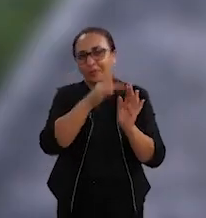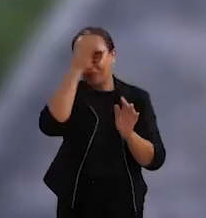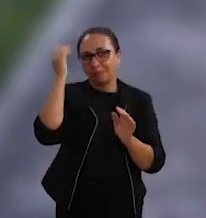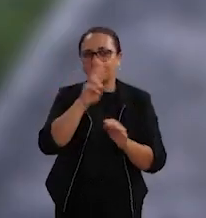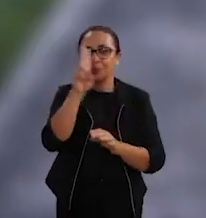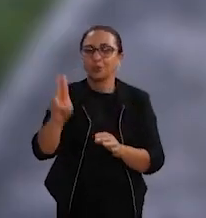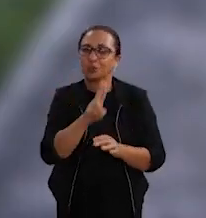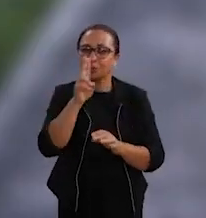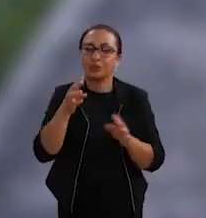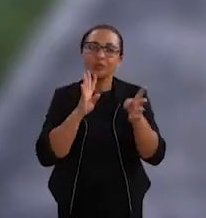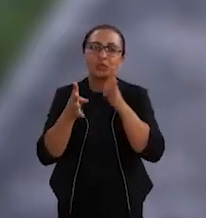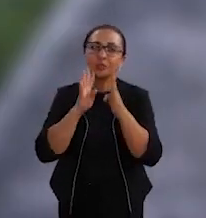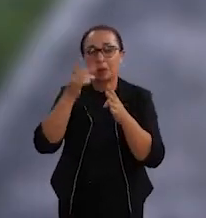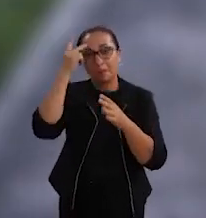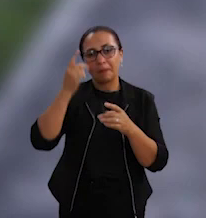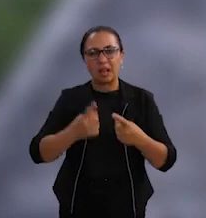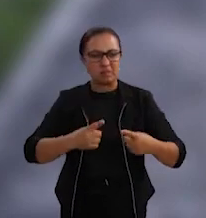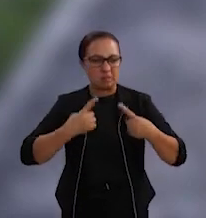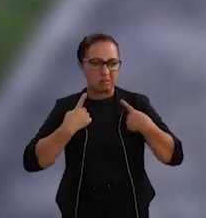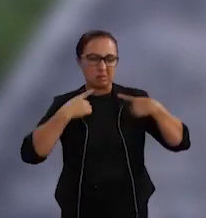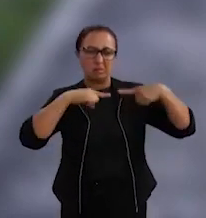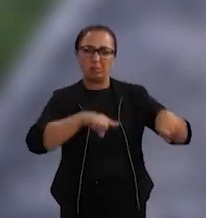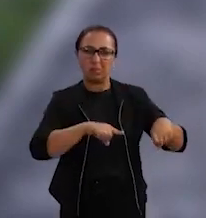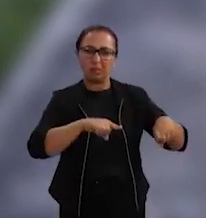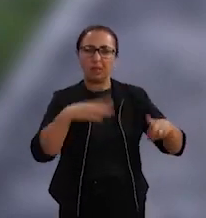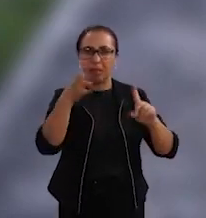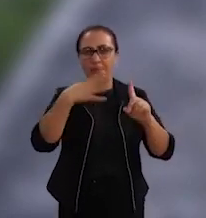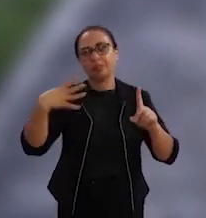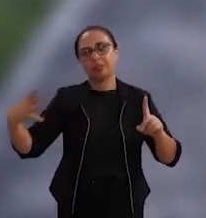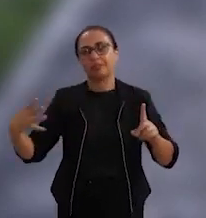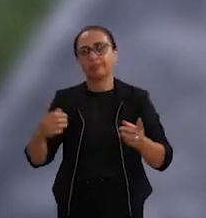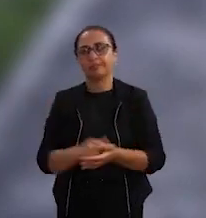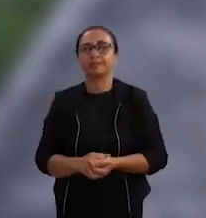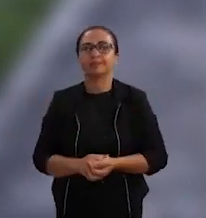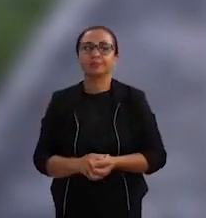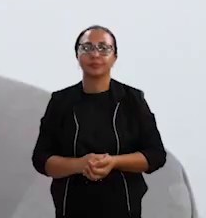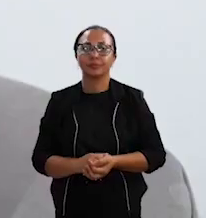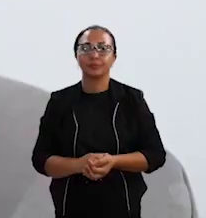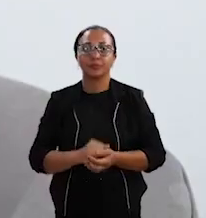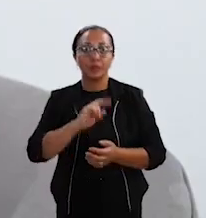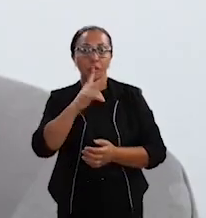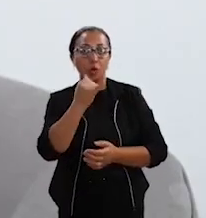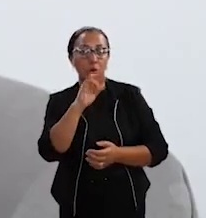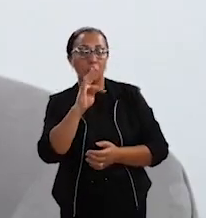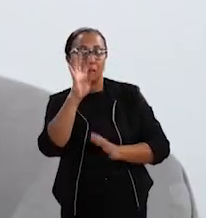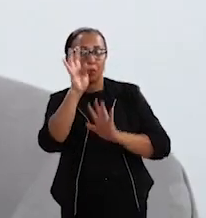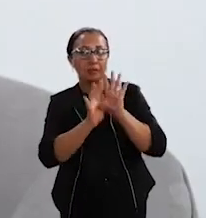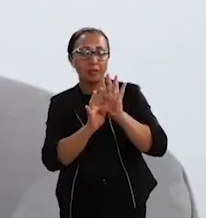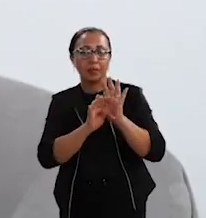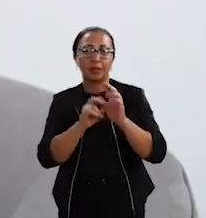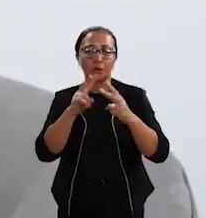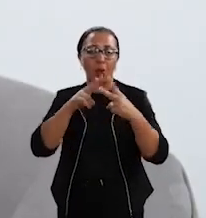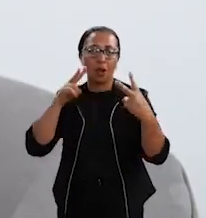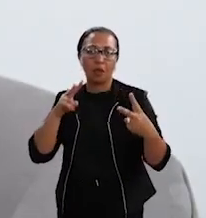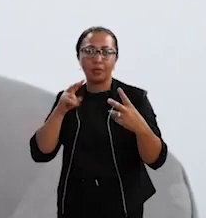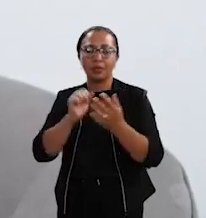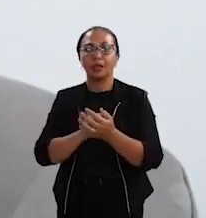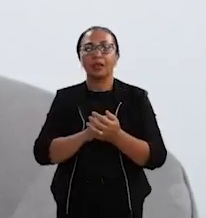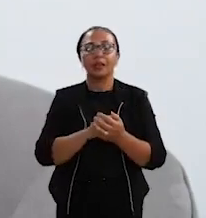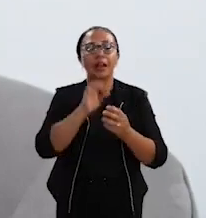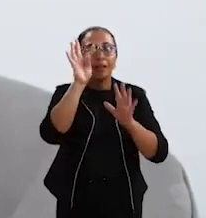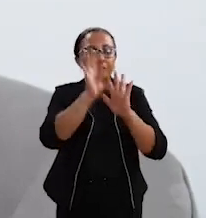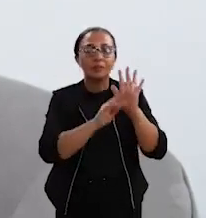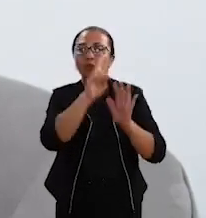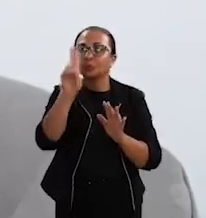pautas e as pessoas utilizam bastante o Facebook para atacar as pautas da comunidade LGBT. O hipertexto online é aquele